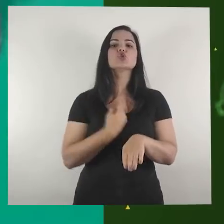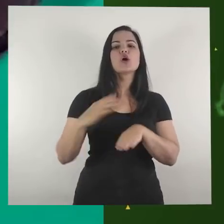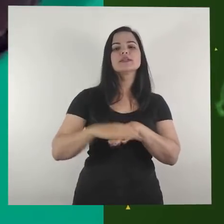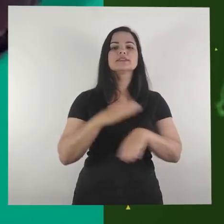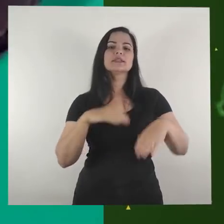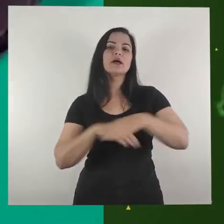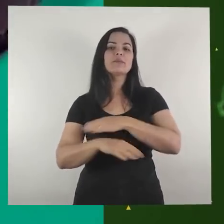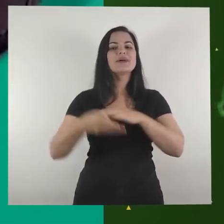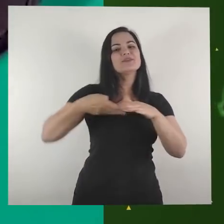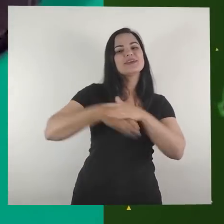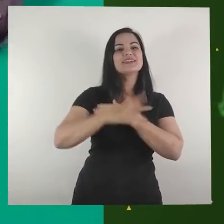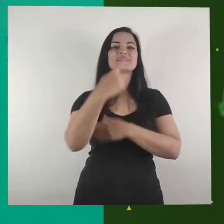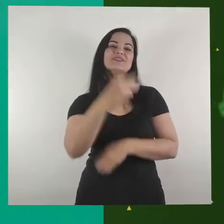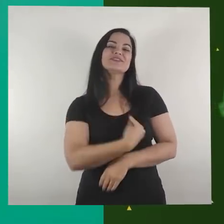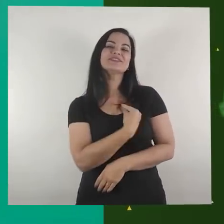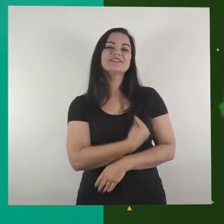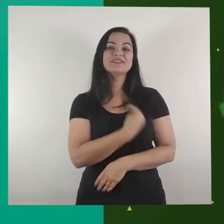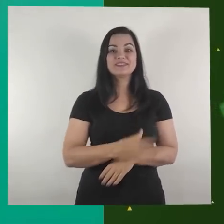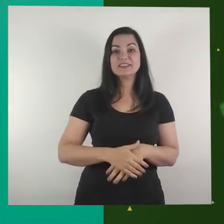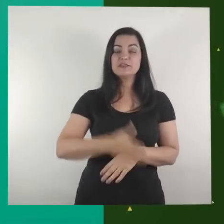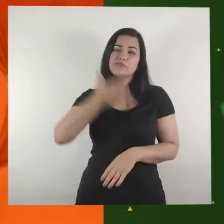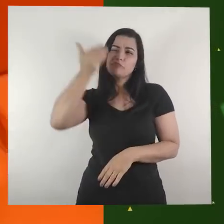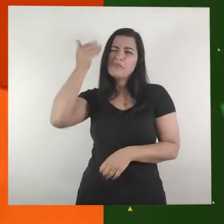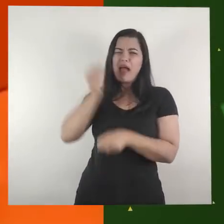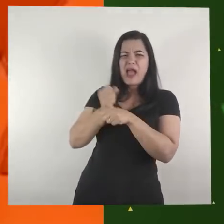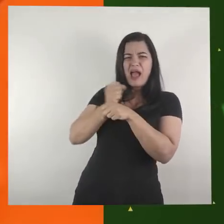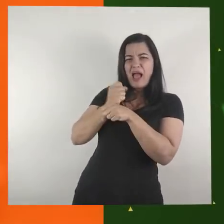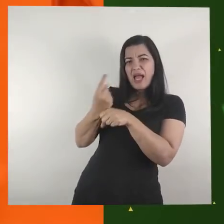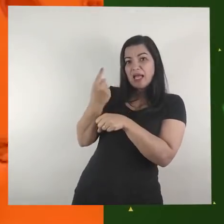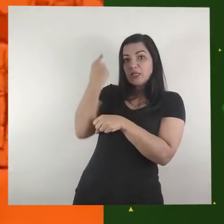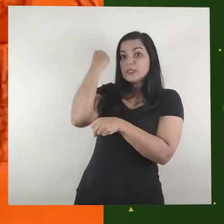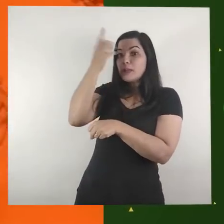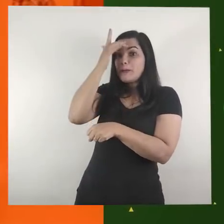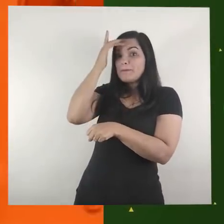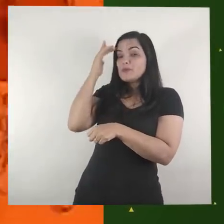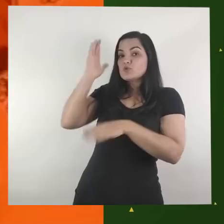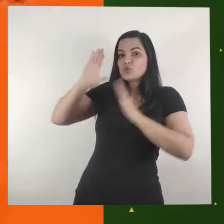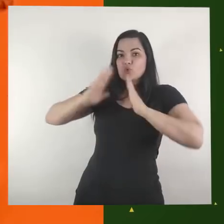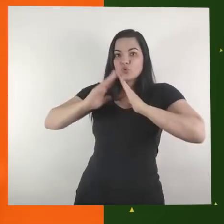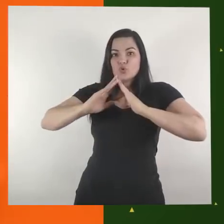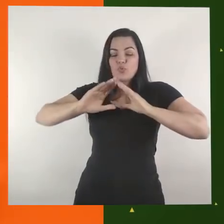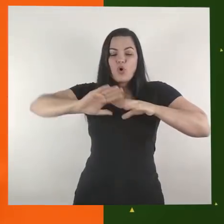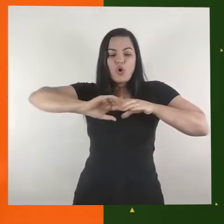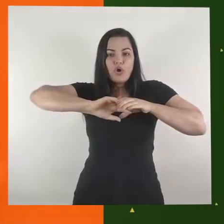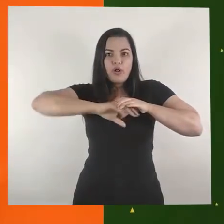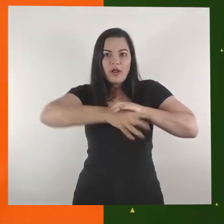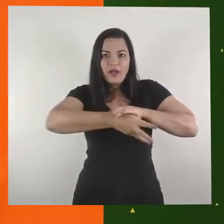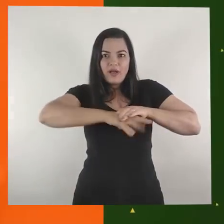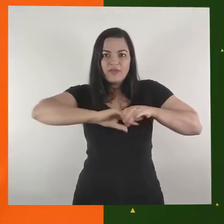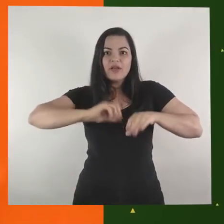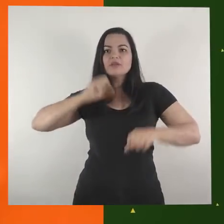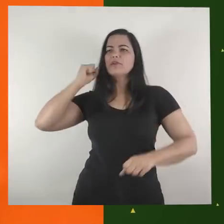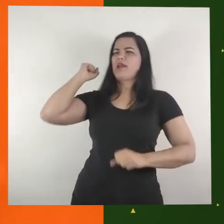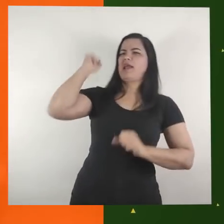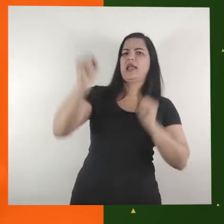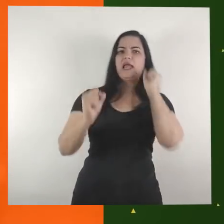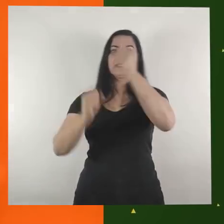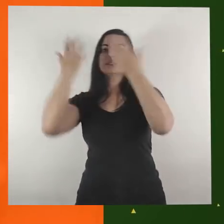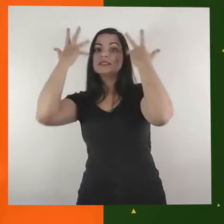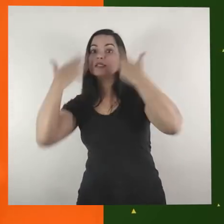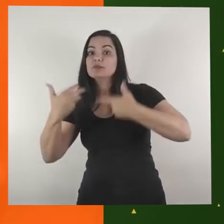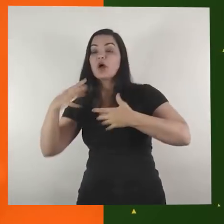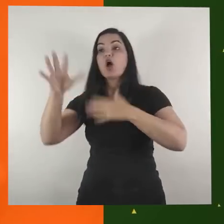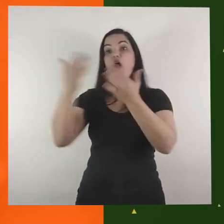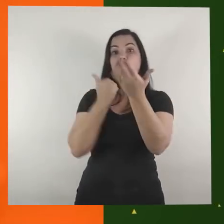sapatos de couro, entramos de sola na sua vida. Na Idade da Pedra, os homens das cavernas caçavam. A carne do